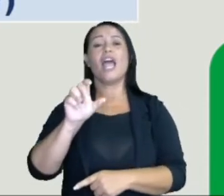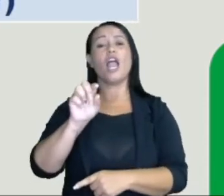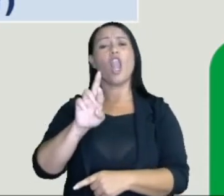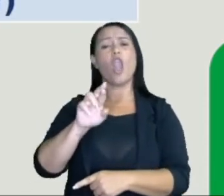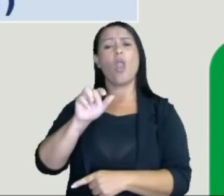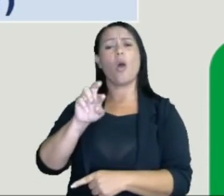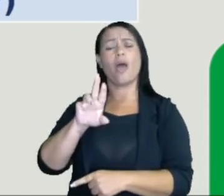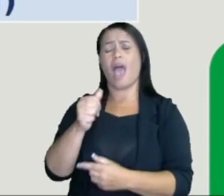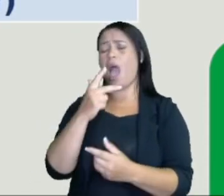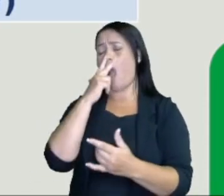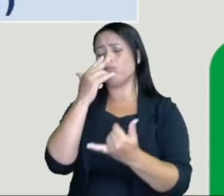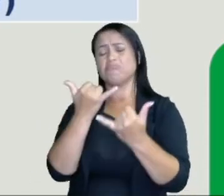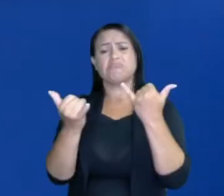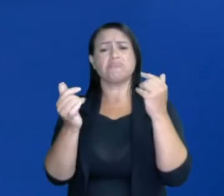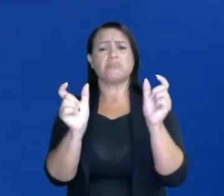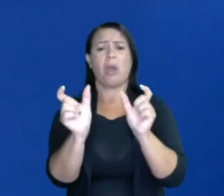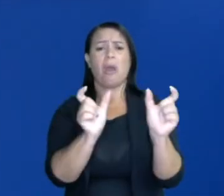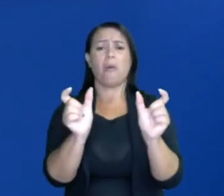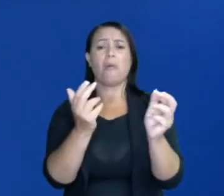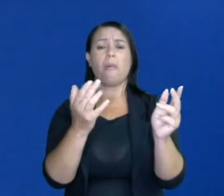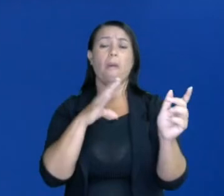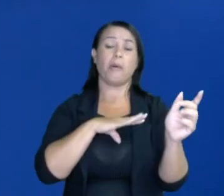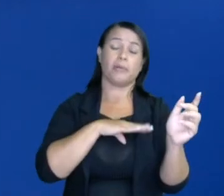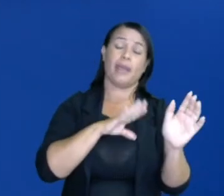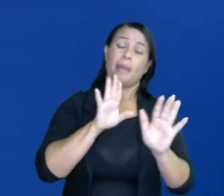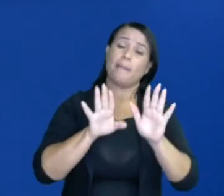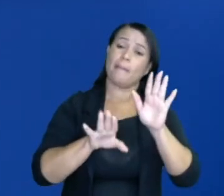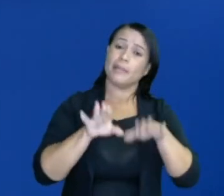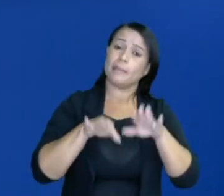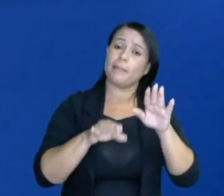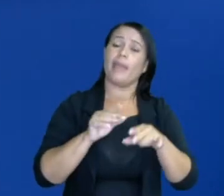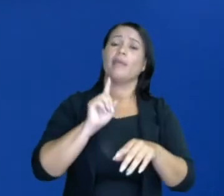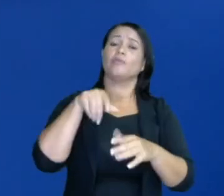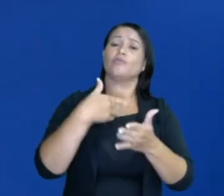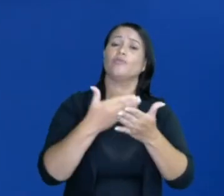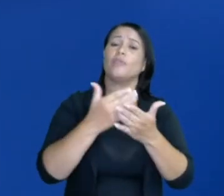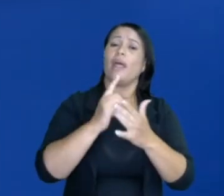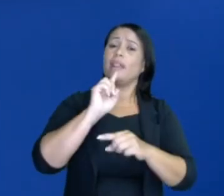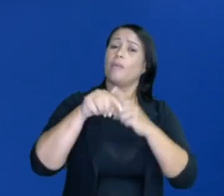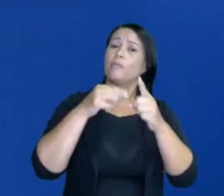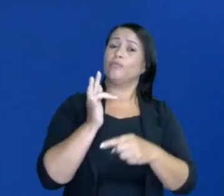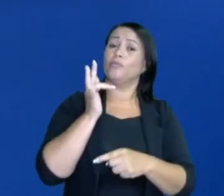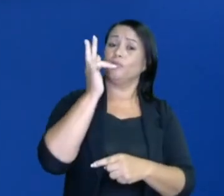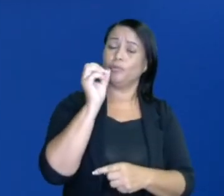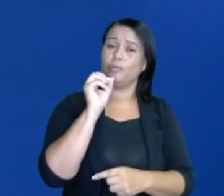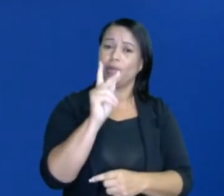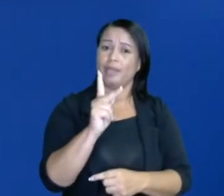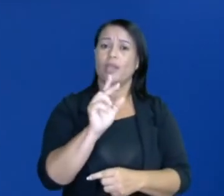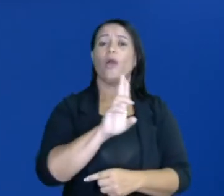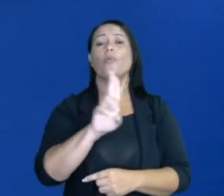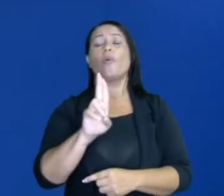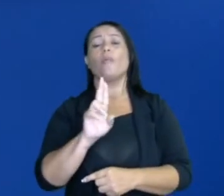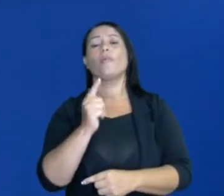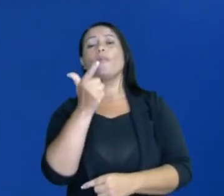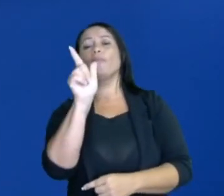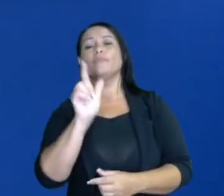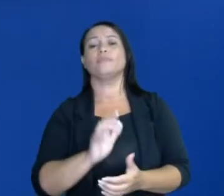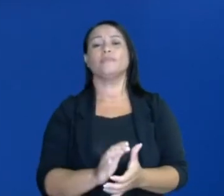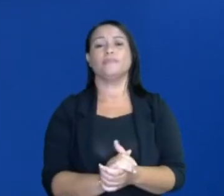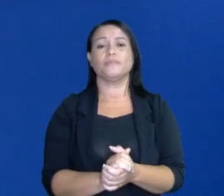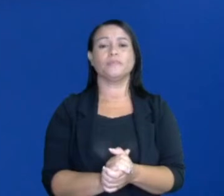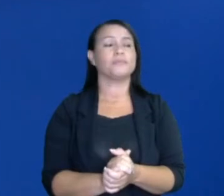vão ser iguais ao português, mas isso a gente vai estudar mais lá para frente, porque é um outro assunto com outro nome.